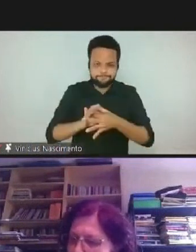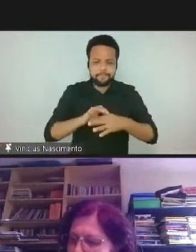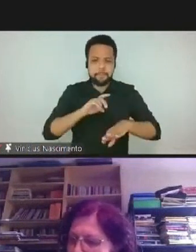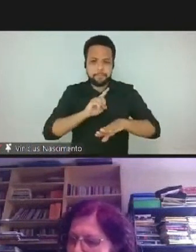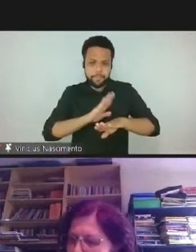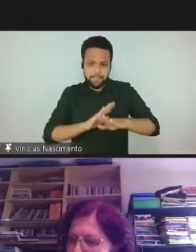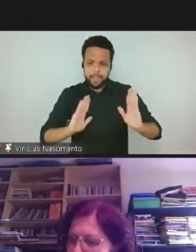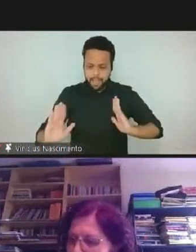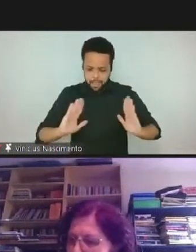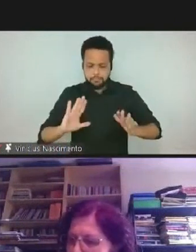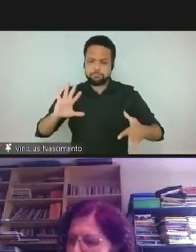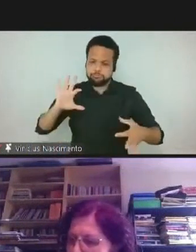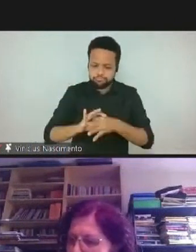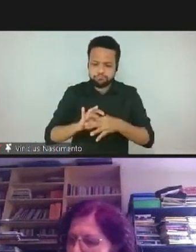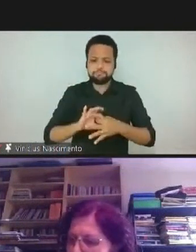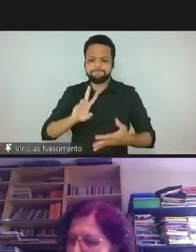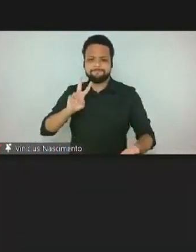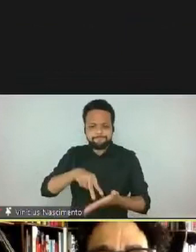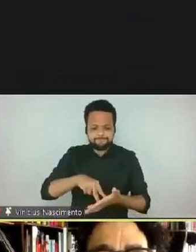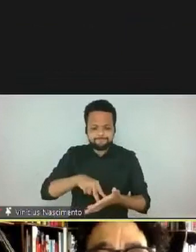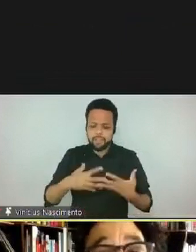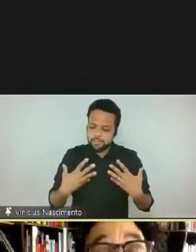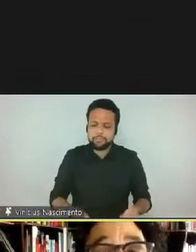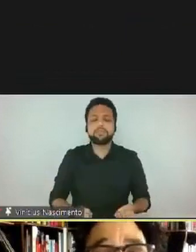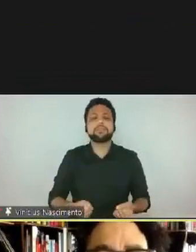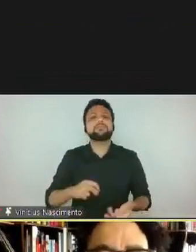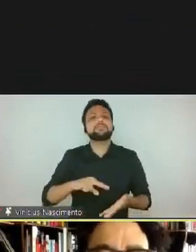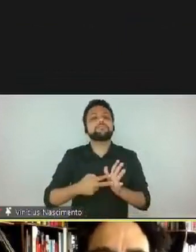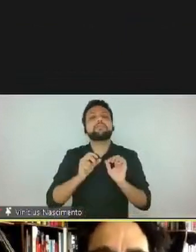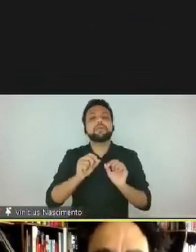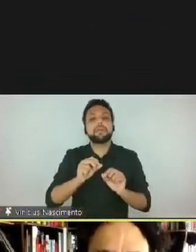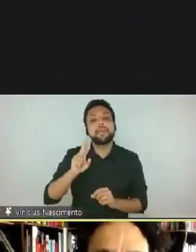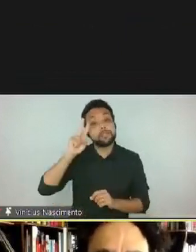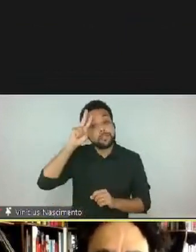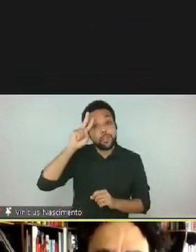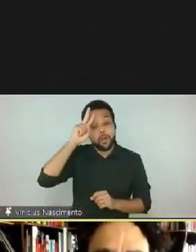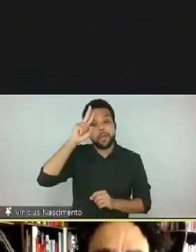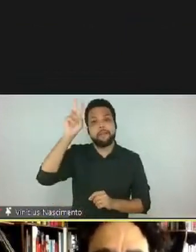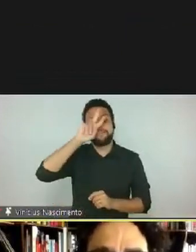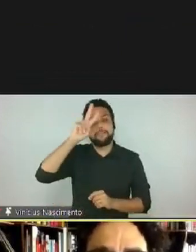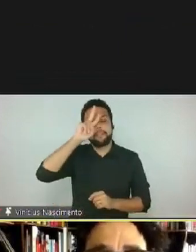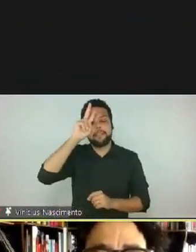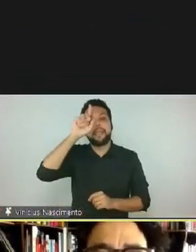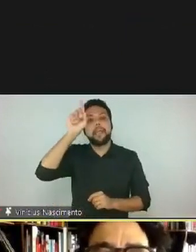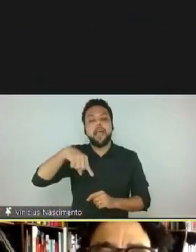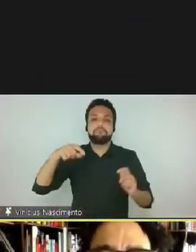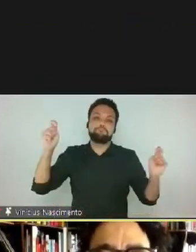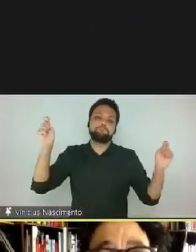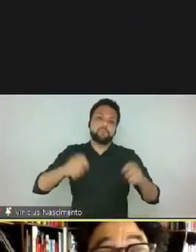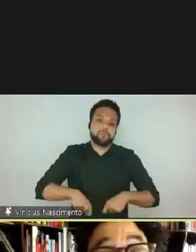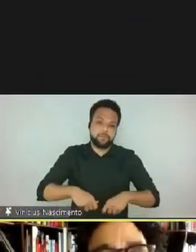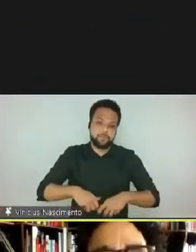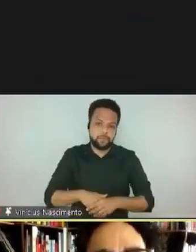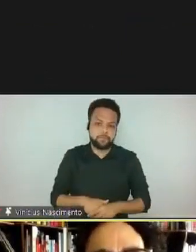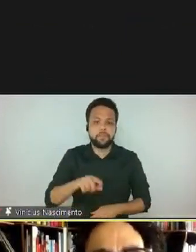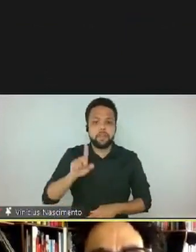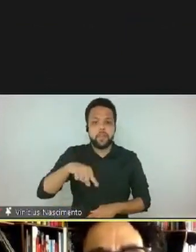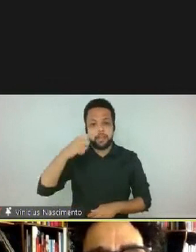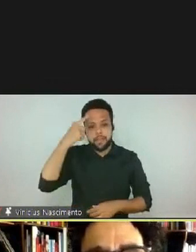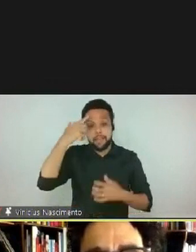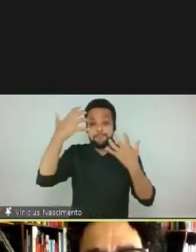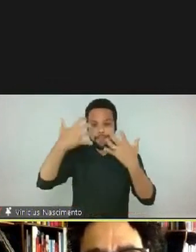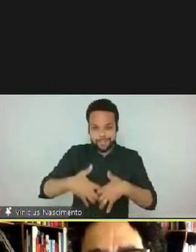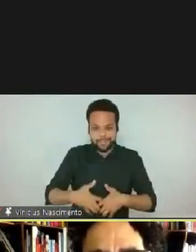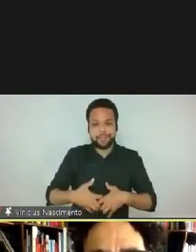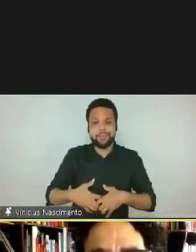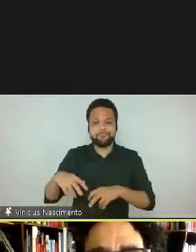com lucidez é entender a história como possibilidade. Essa é uma reflexão que orientou a